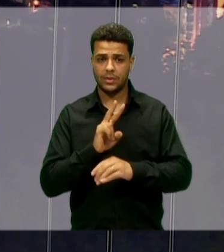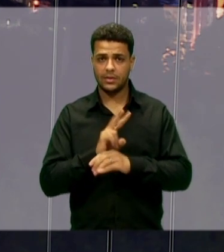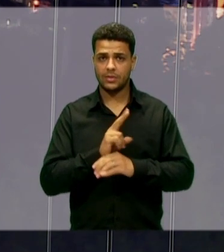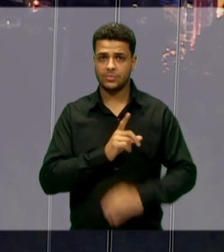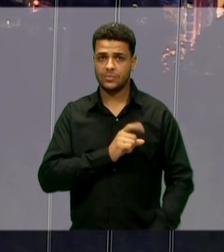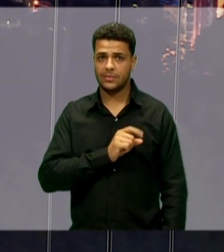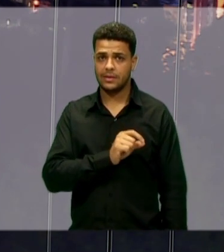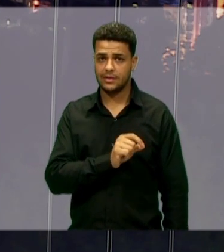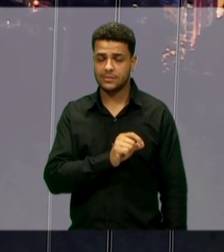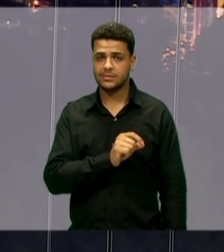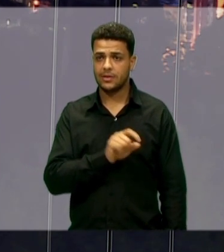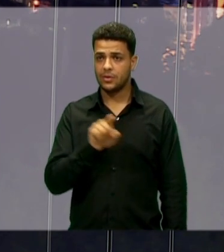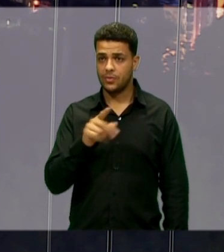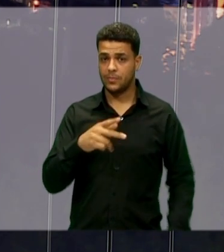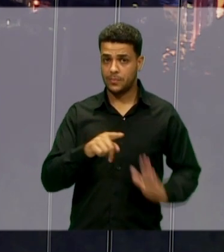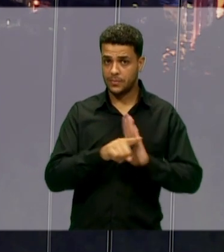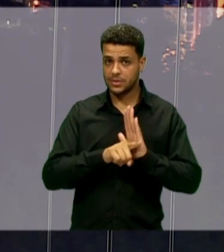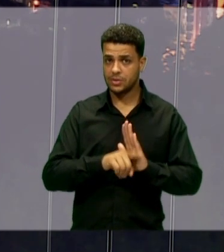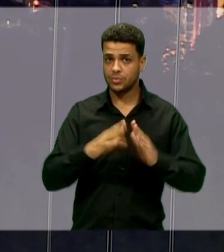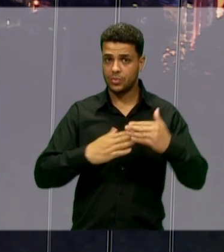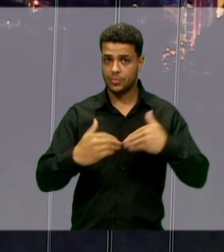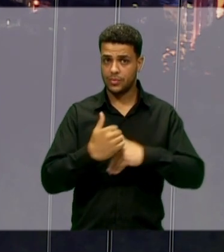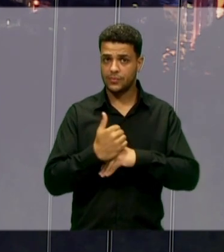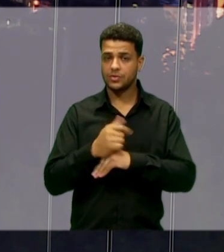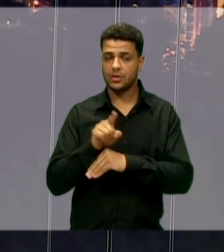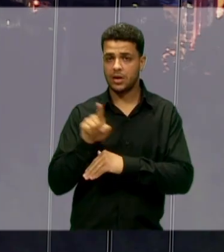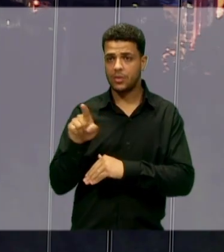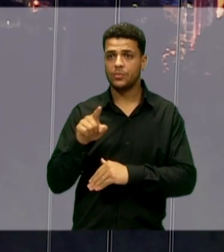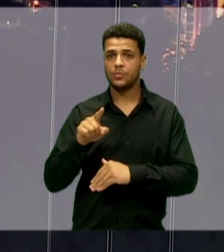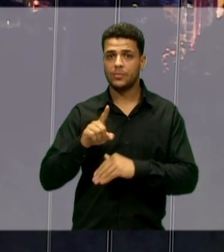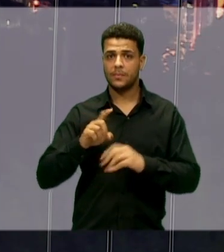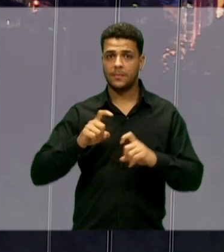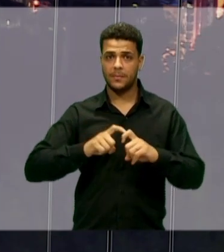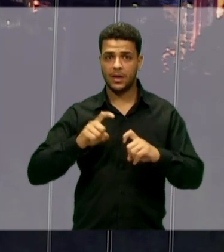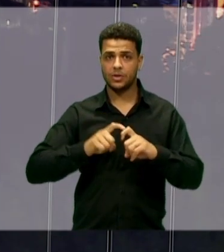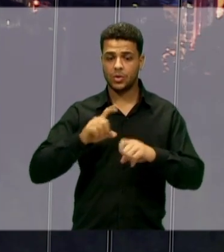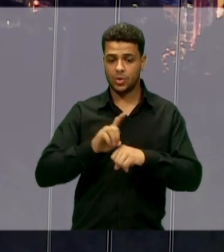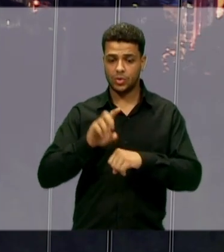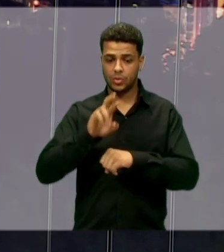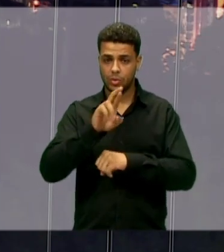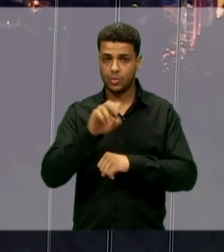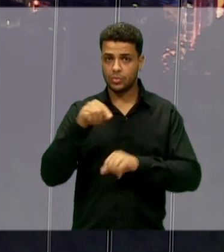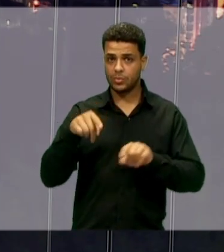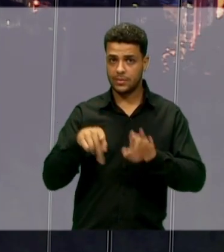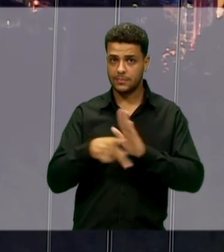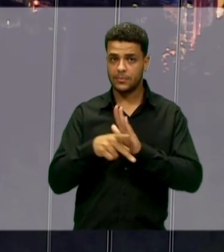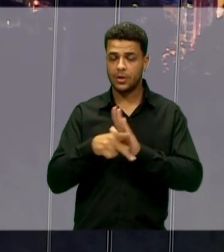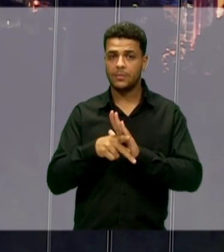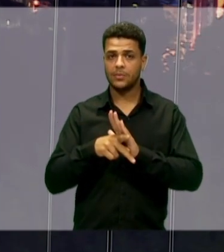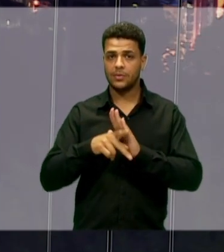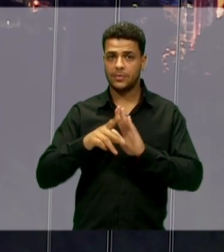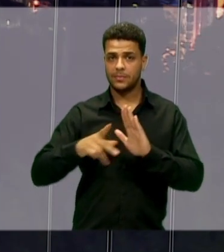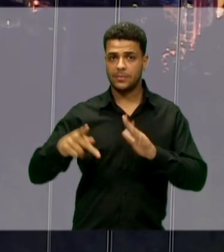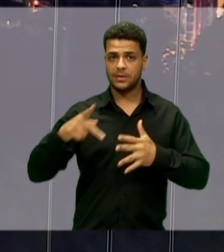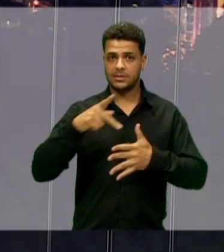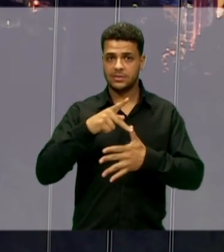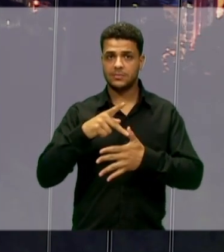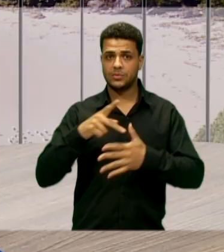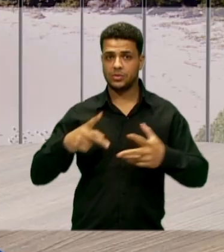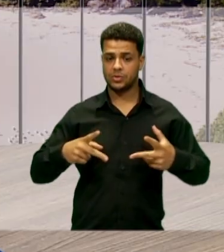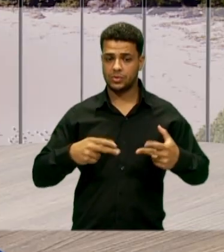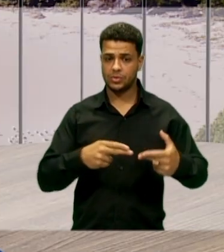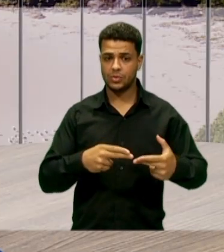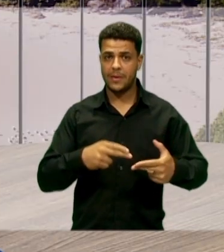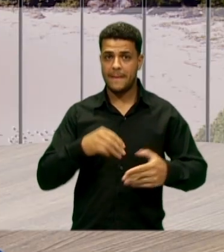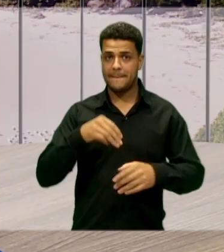área de patologias e professor da Universidade do Vale do Itajaí e doutor em princípios da cirurgia, o médico Daniel